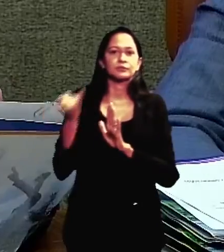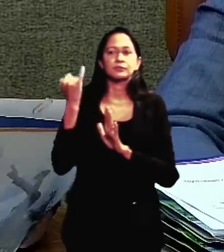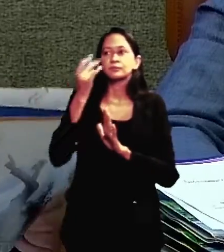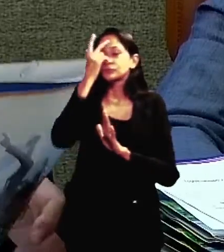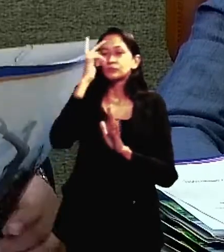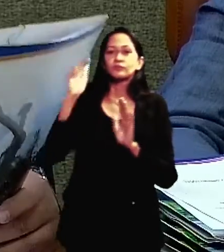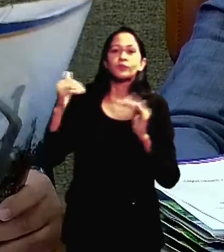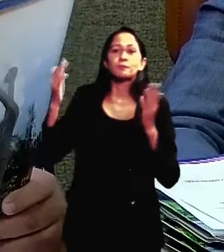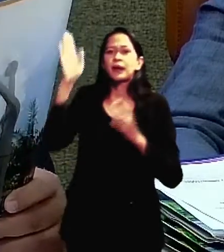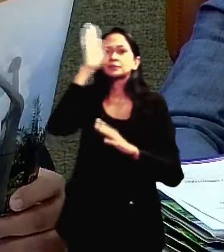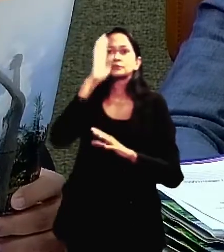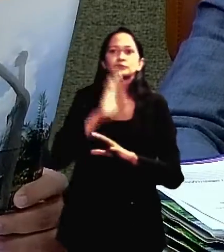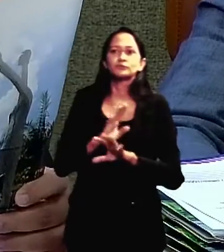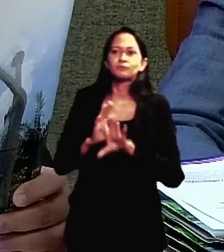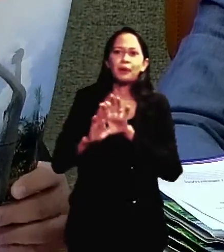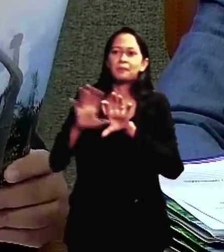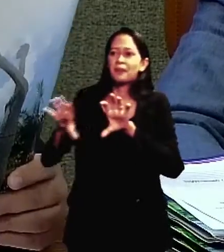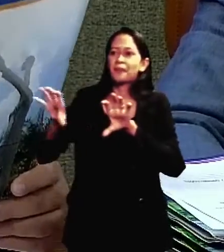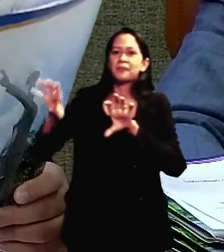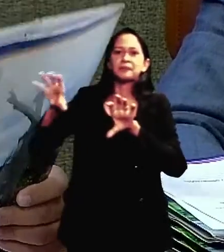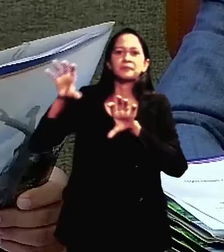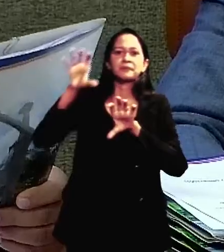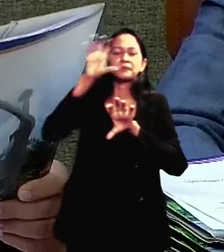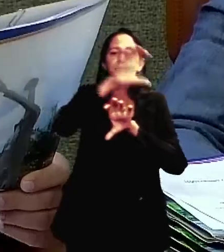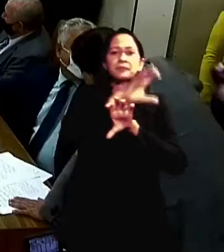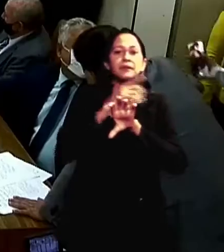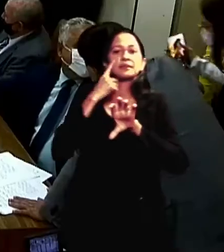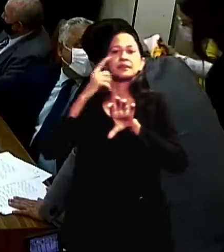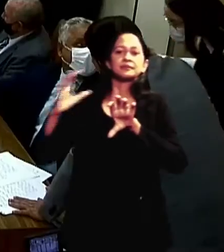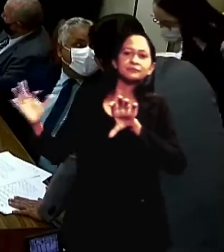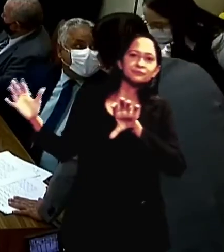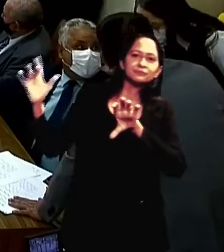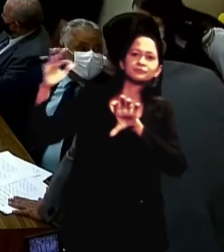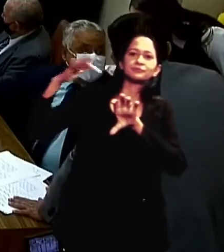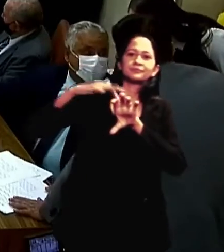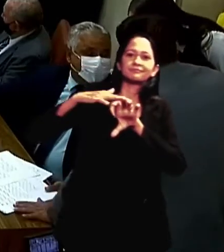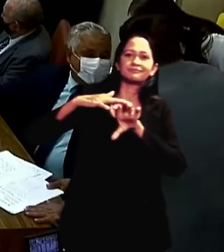quero parabenizá-lo e já declarar aqui meu voto favorável a esse projeto.